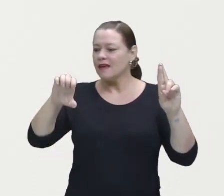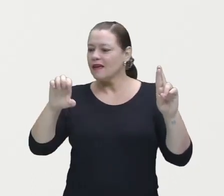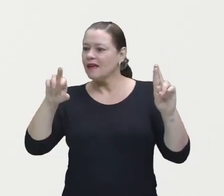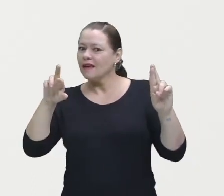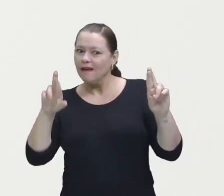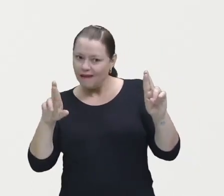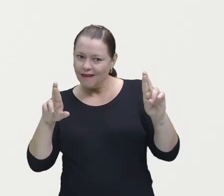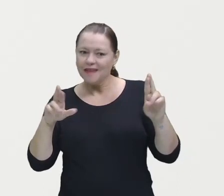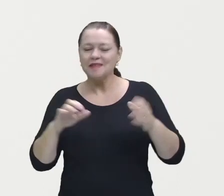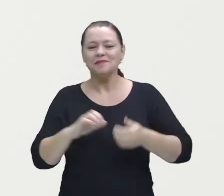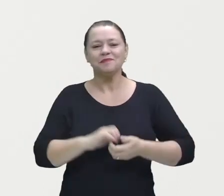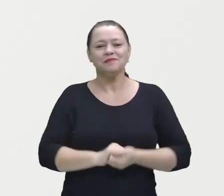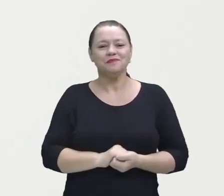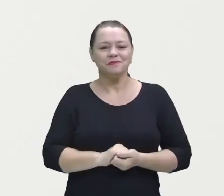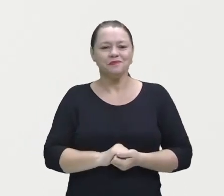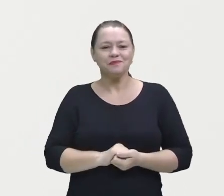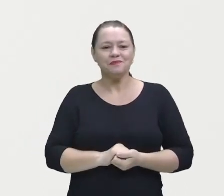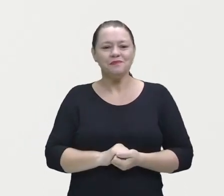Próxima palavra,